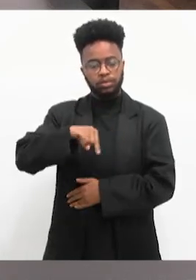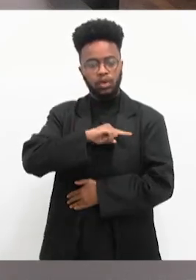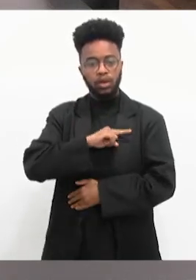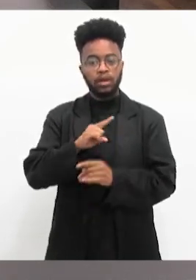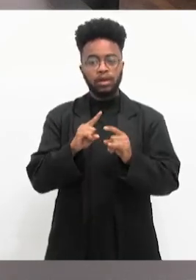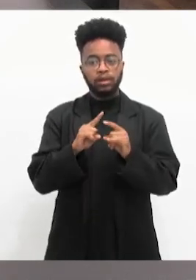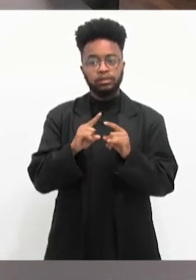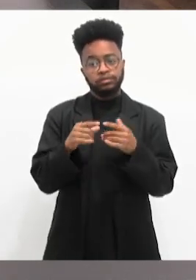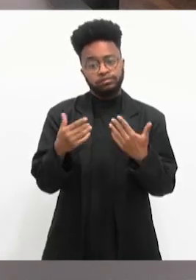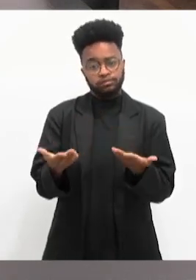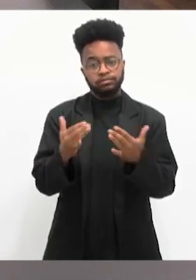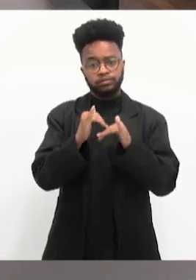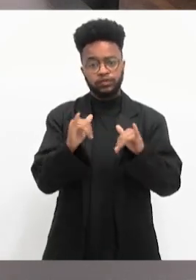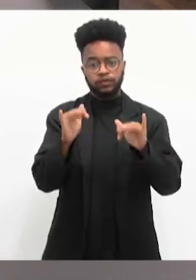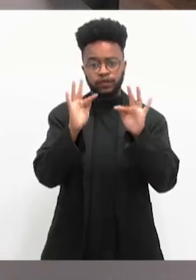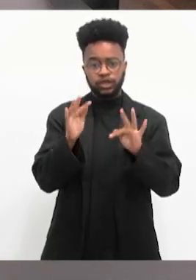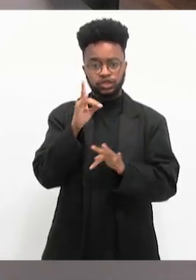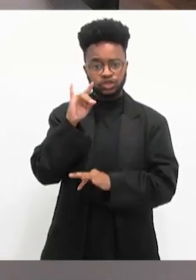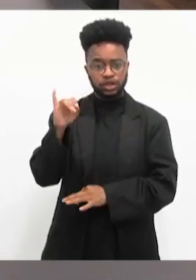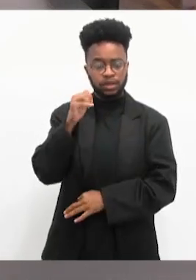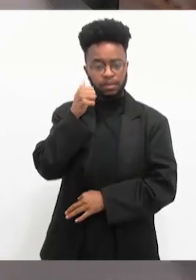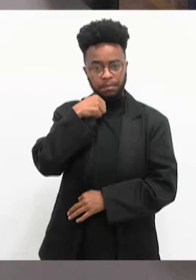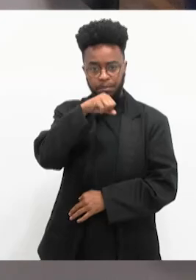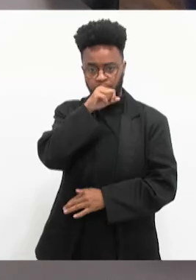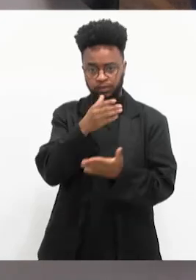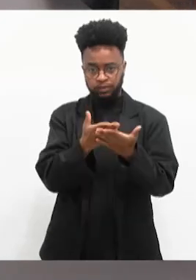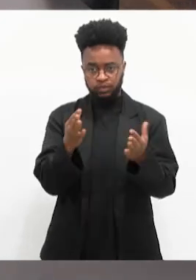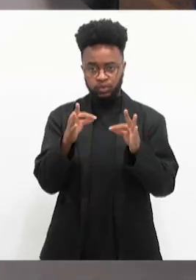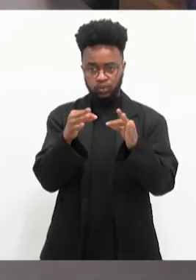e feliz dia para todas as mães.